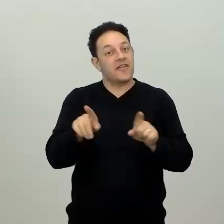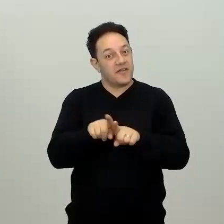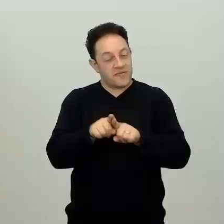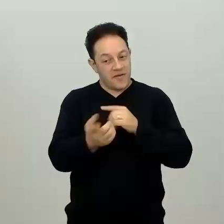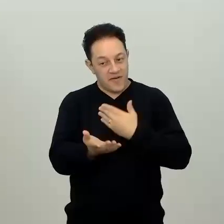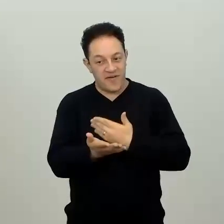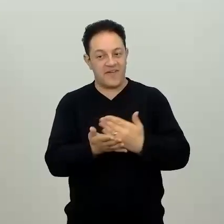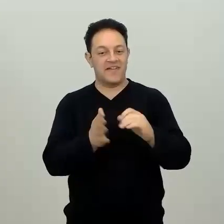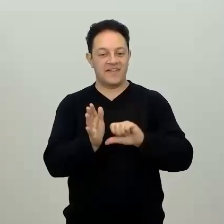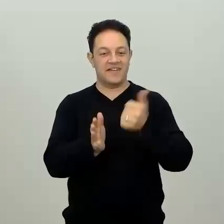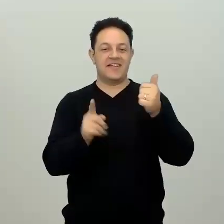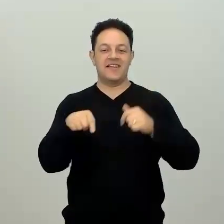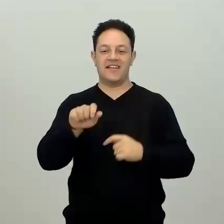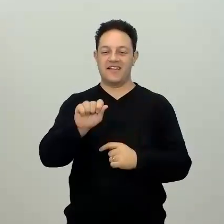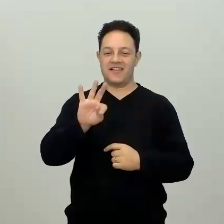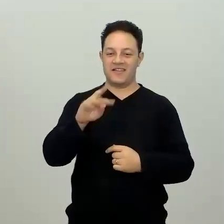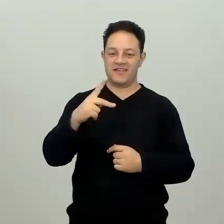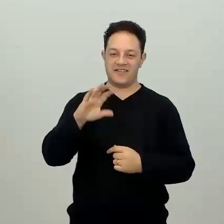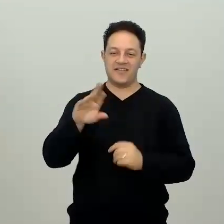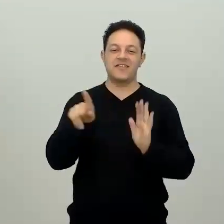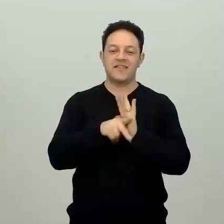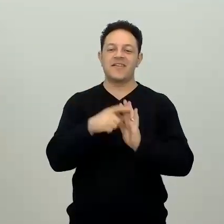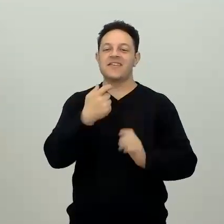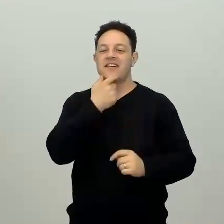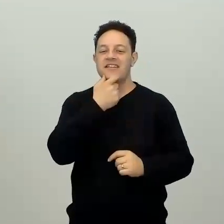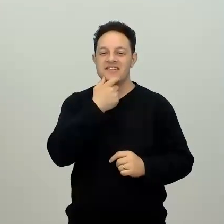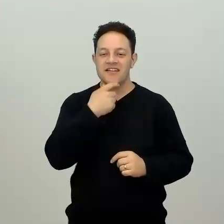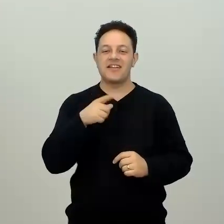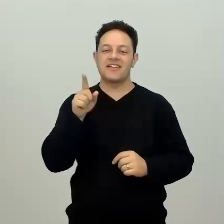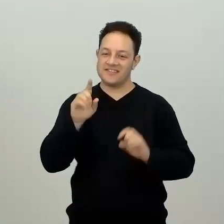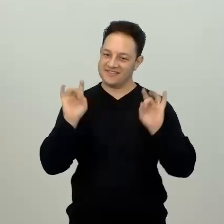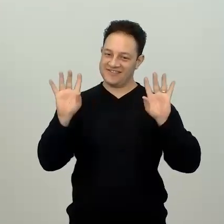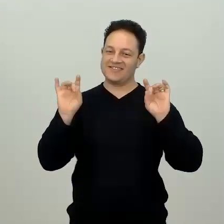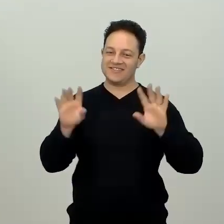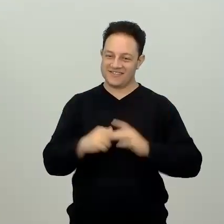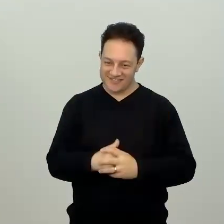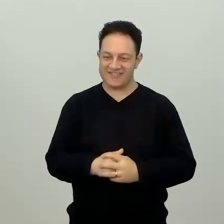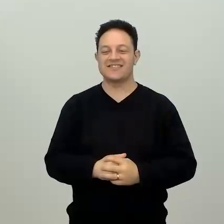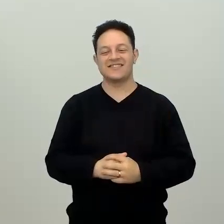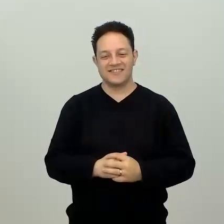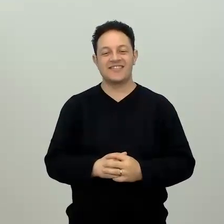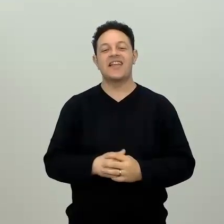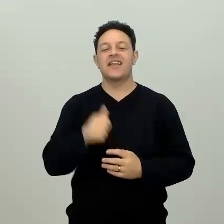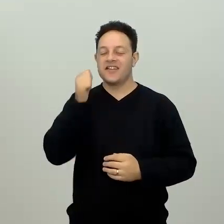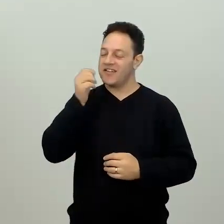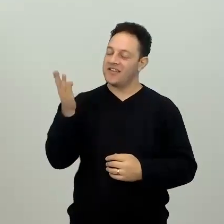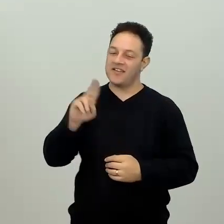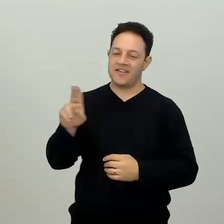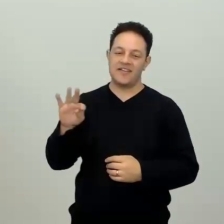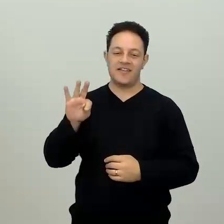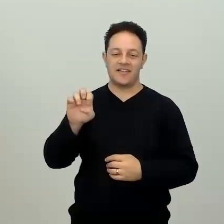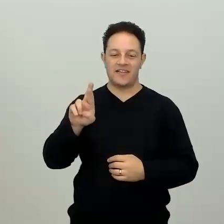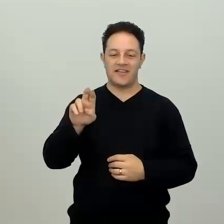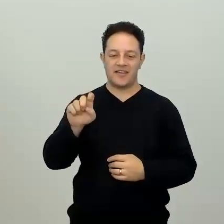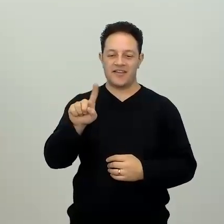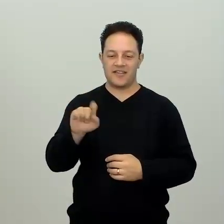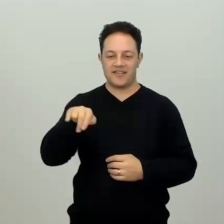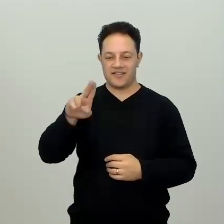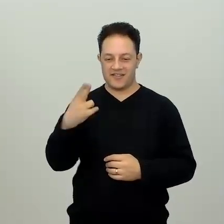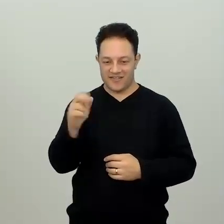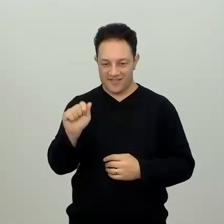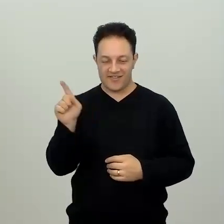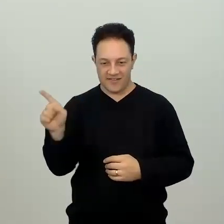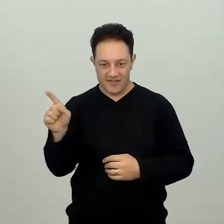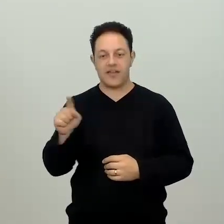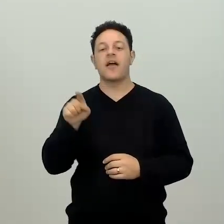também nessa TPC aqui de língua inglesa. Que chique, né? Então, eu me chamo Terezinha Marisa Ribeiro de